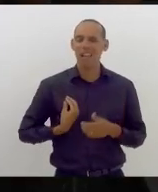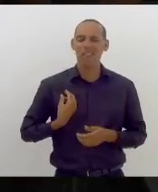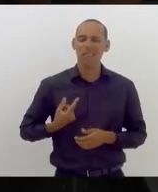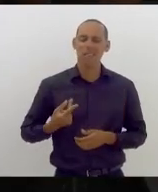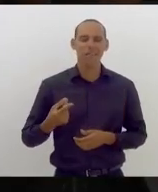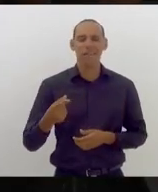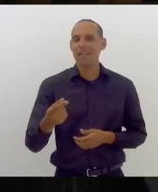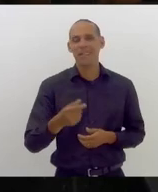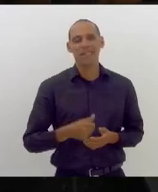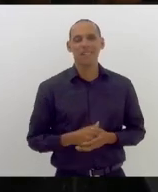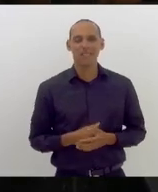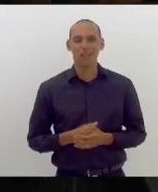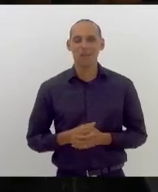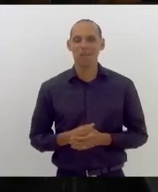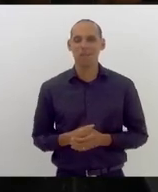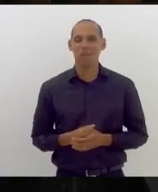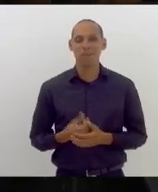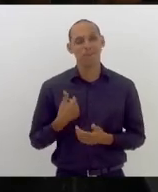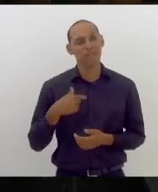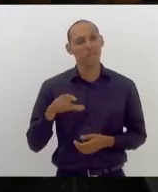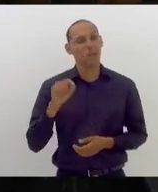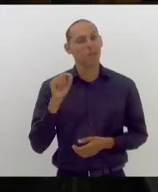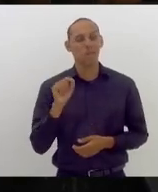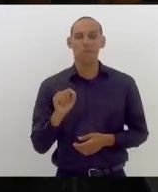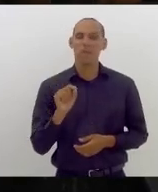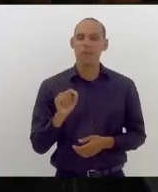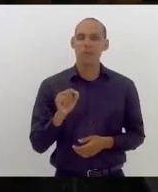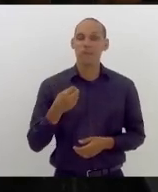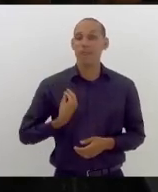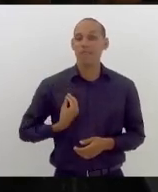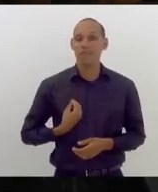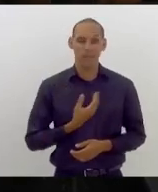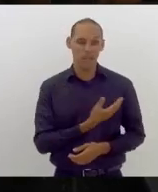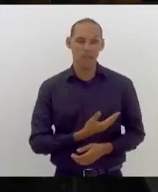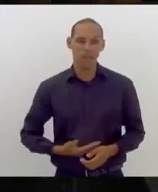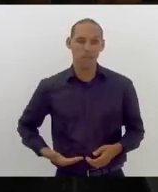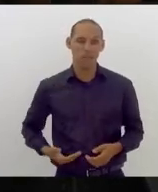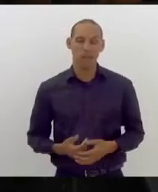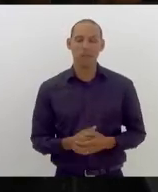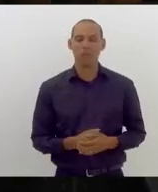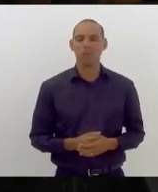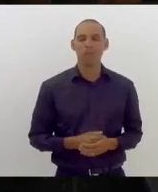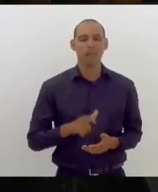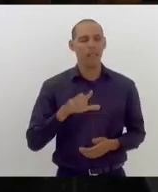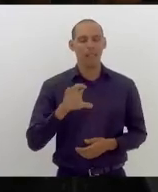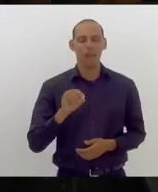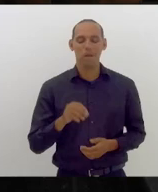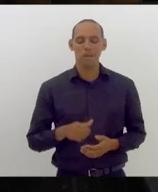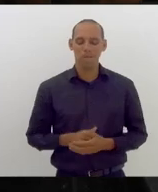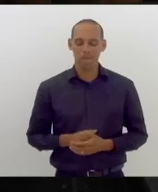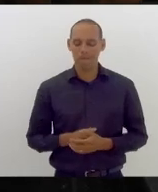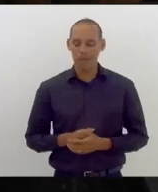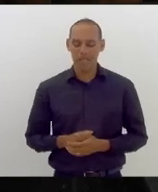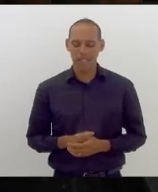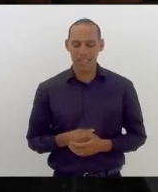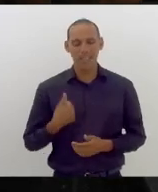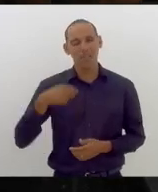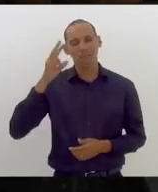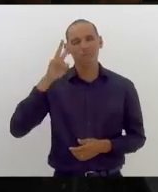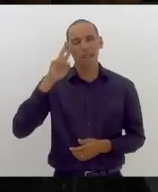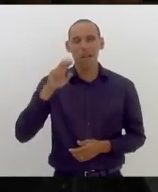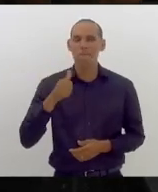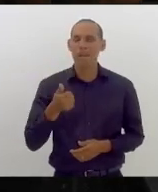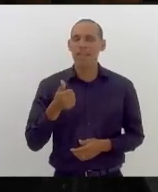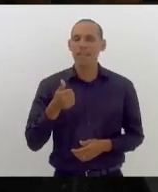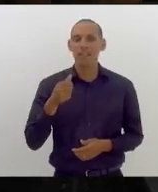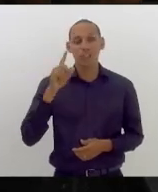toda. A minha opção pela vida pública, Léo, eu me lembro bem um dia